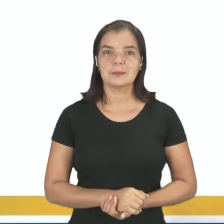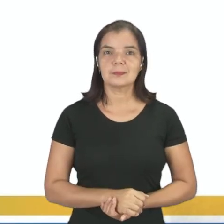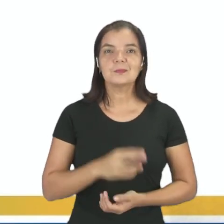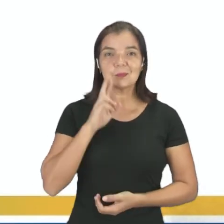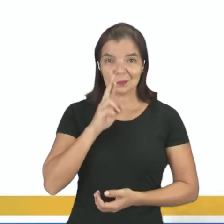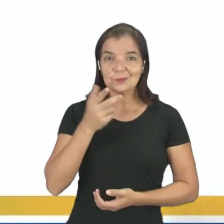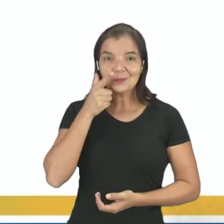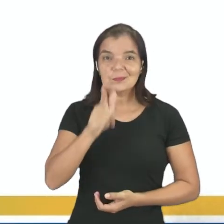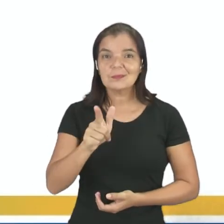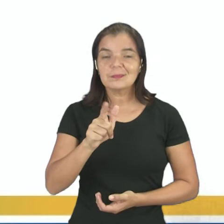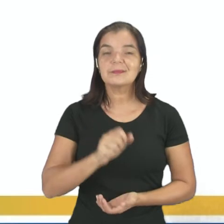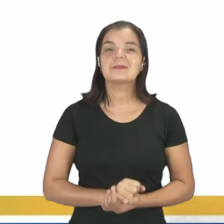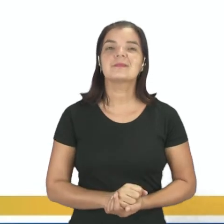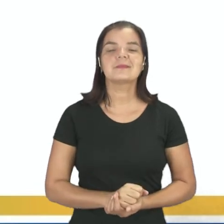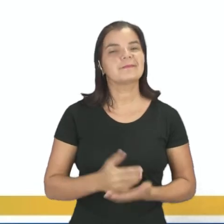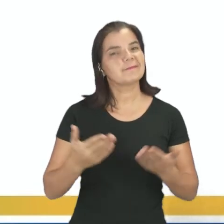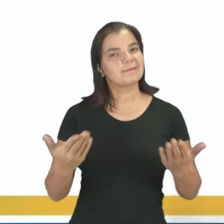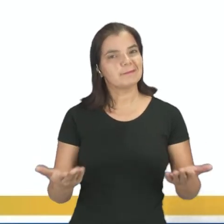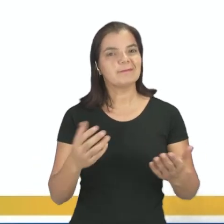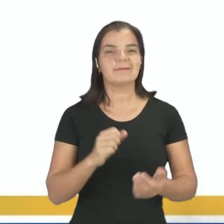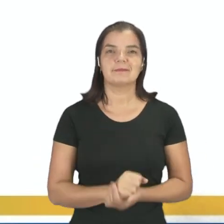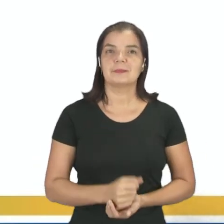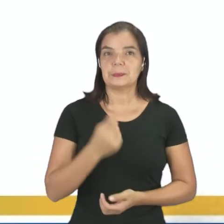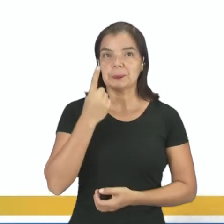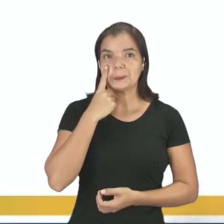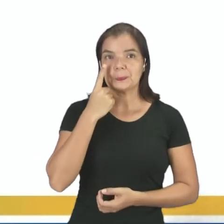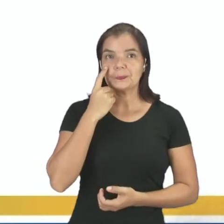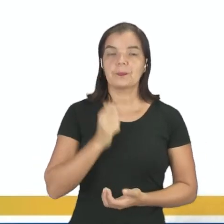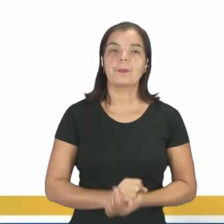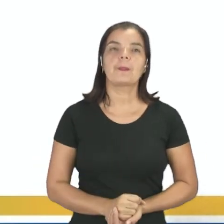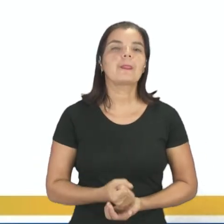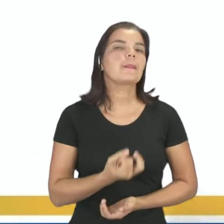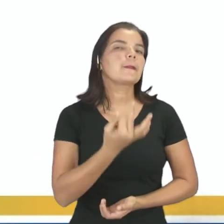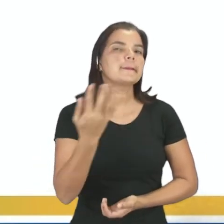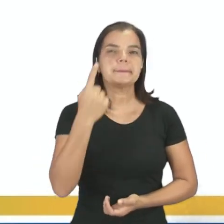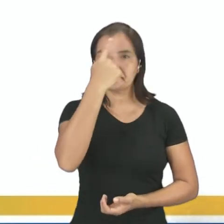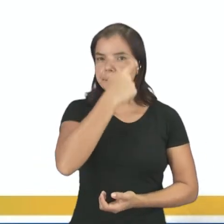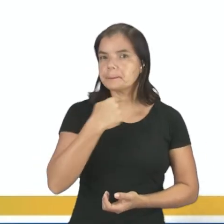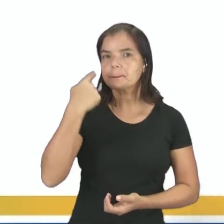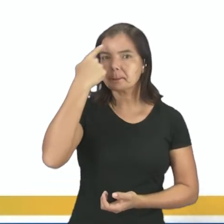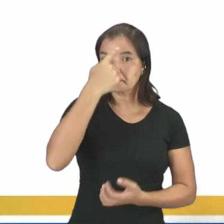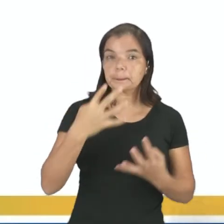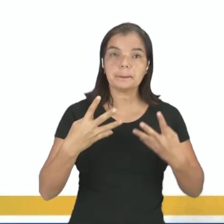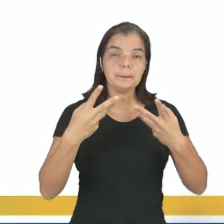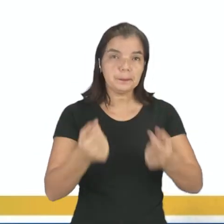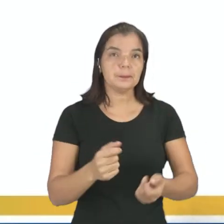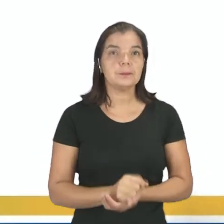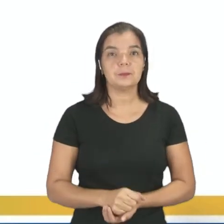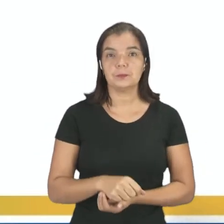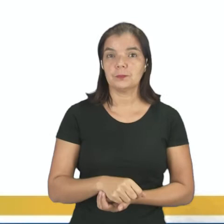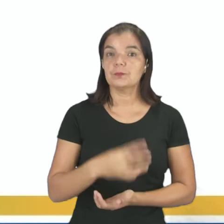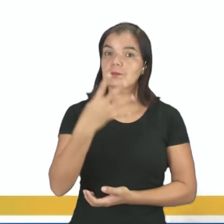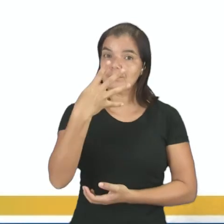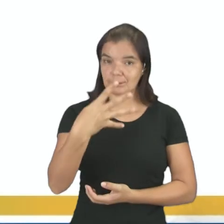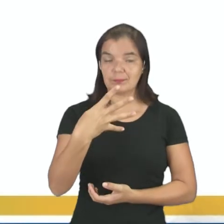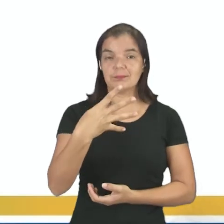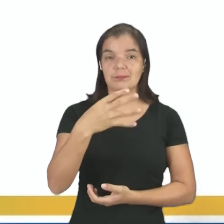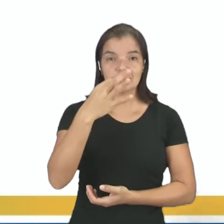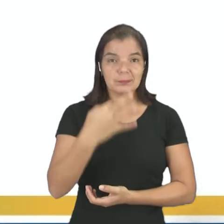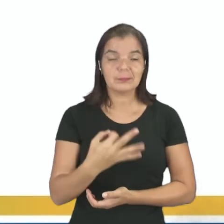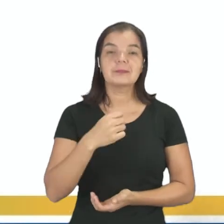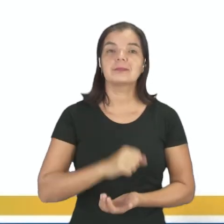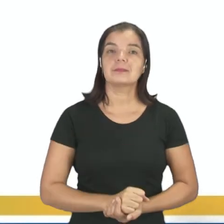na resposta? Bem, olha só, quantos roxinhos nós temos aqui para inglês? São 4,